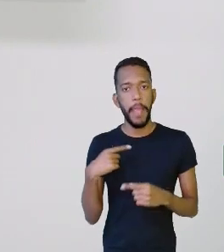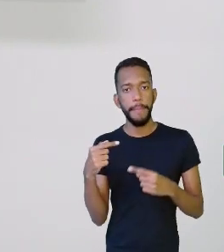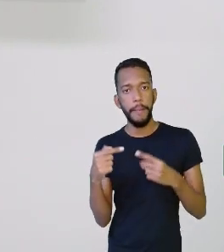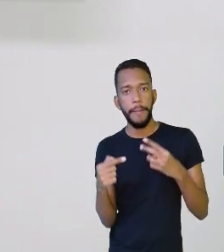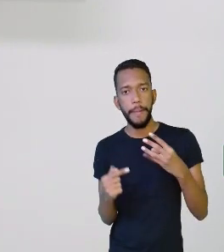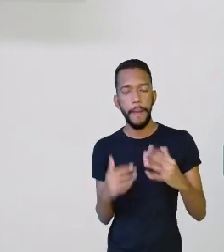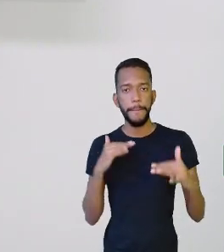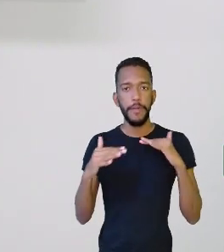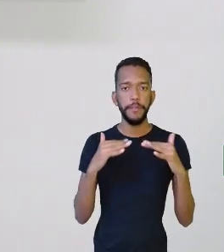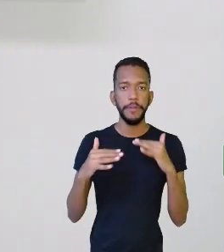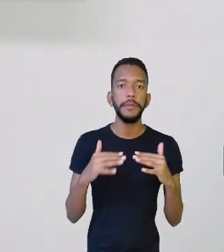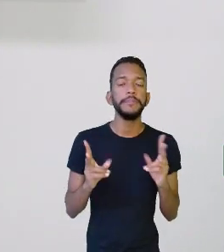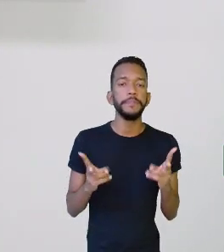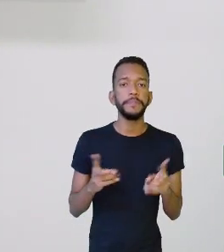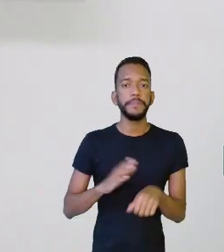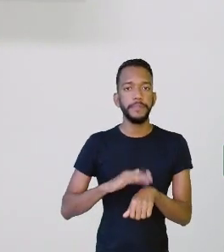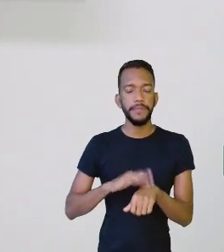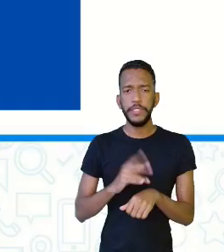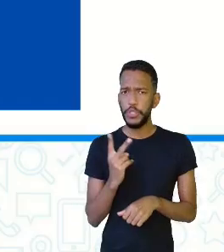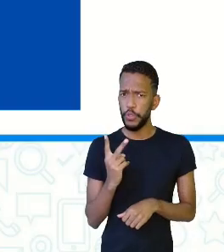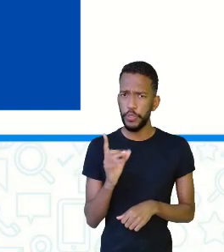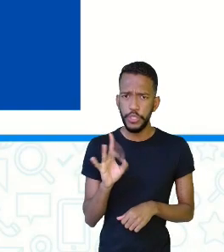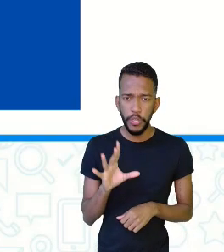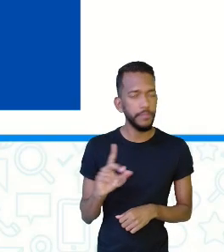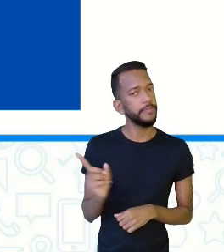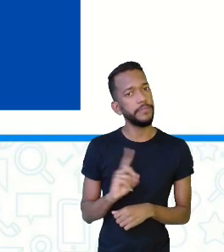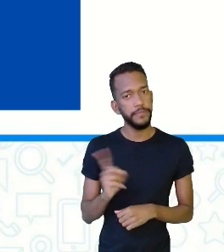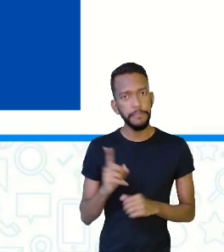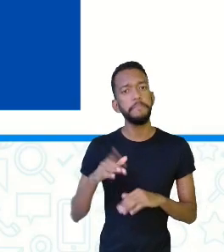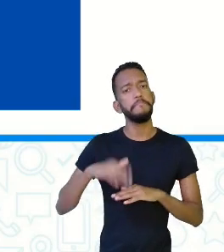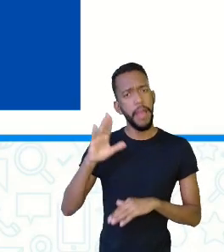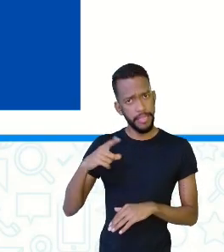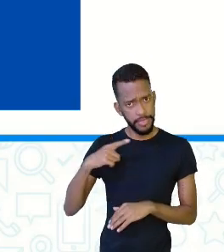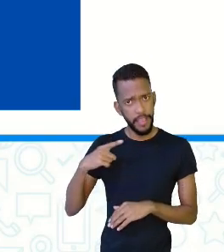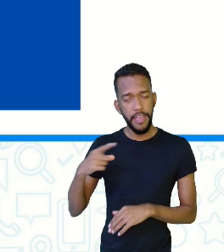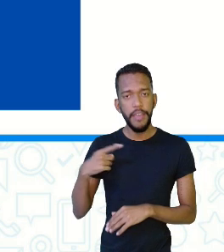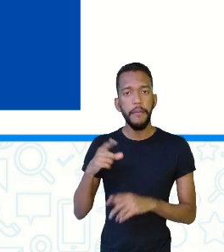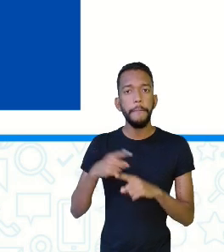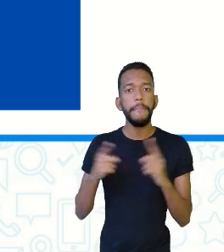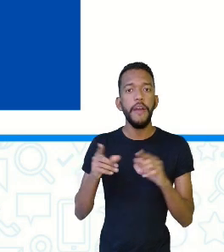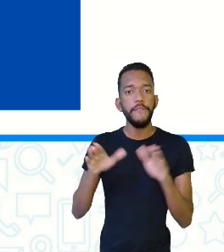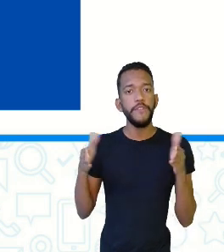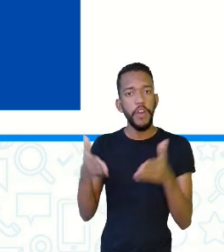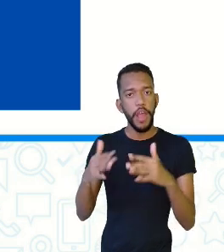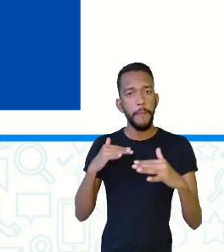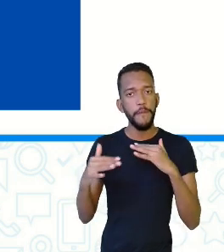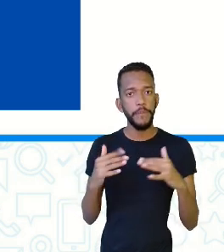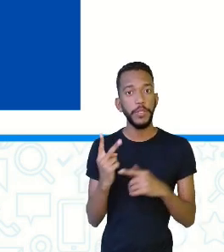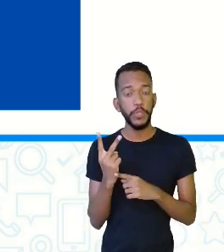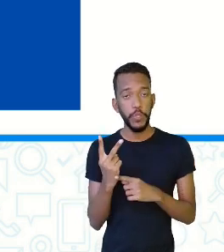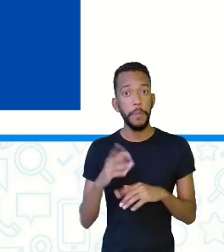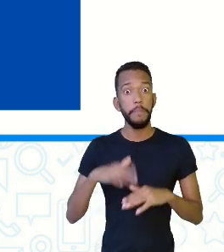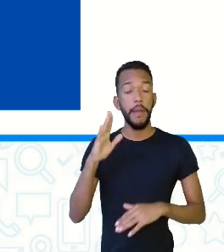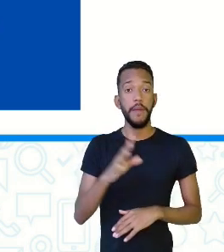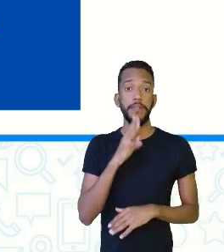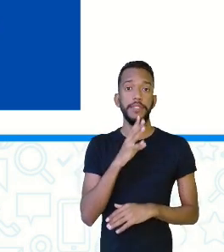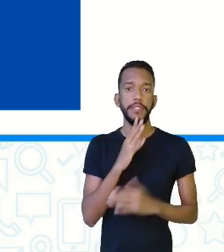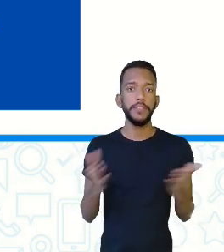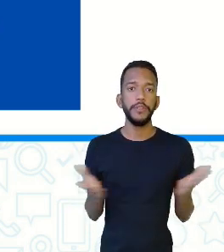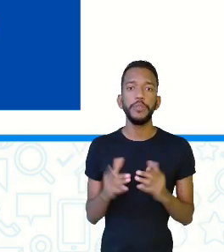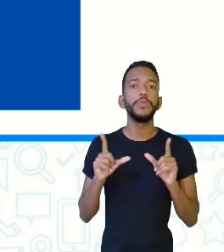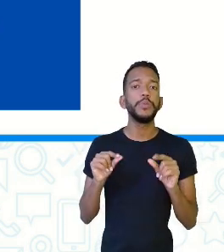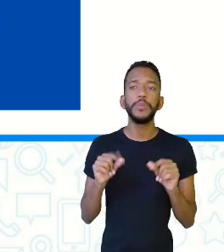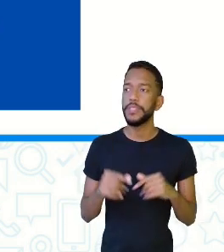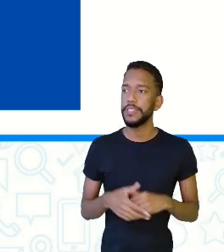mesmo tempo. Não são dois, viu? Tem mais. Porém, a gente vai focar nos dois movimentos mais conhecidos hoje, que é